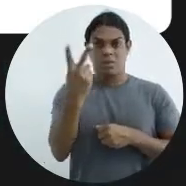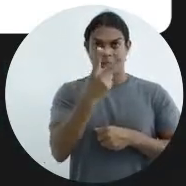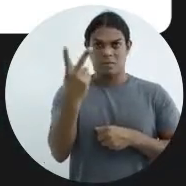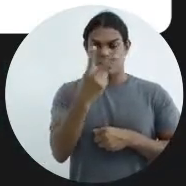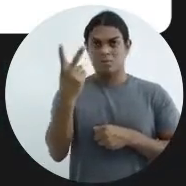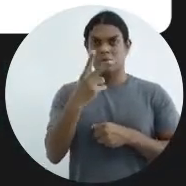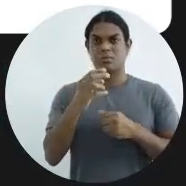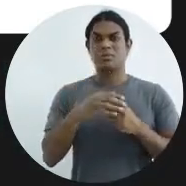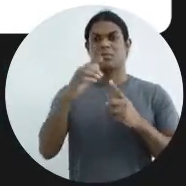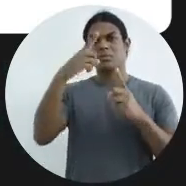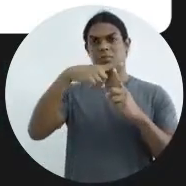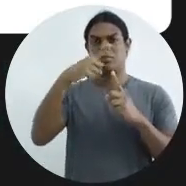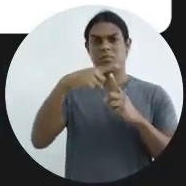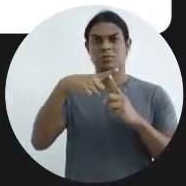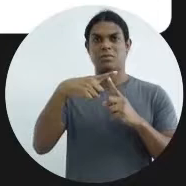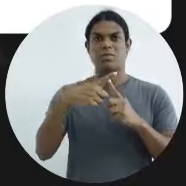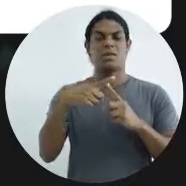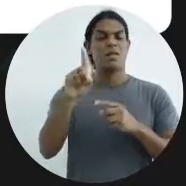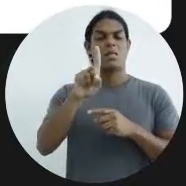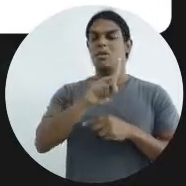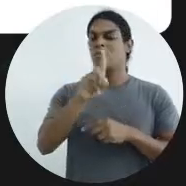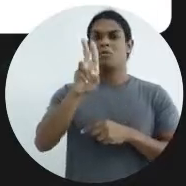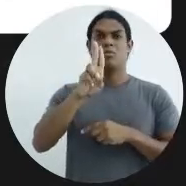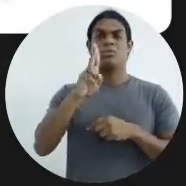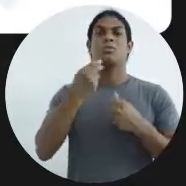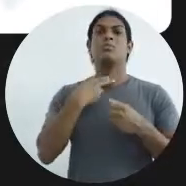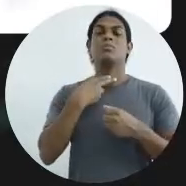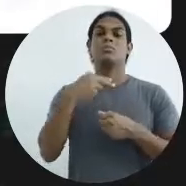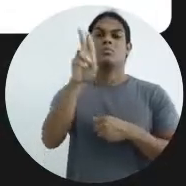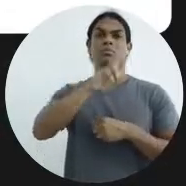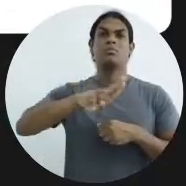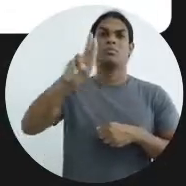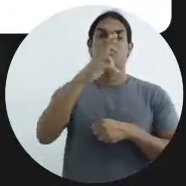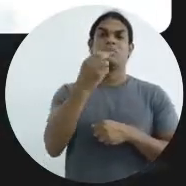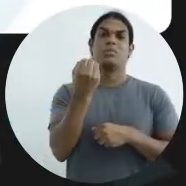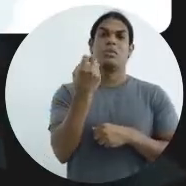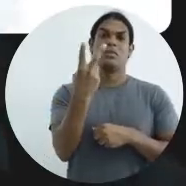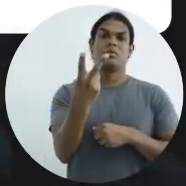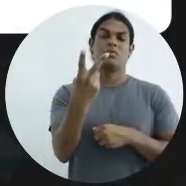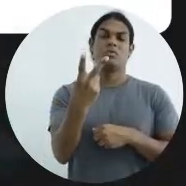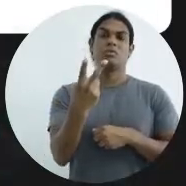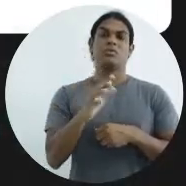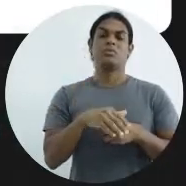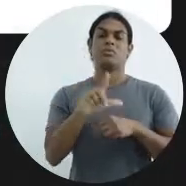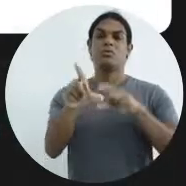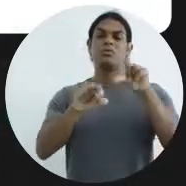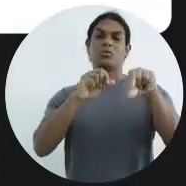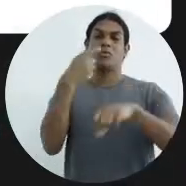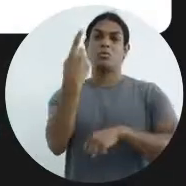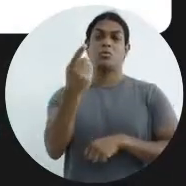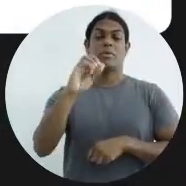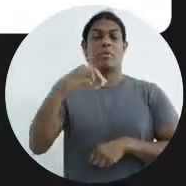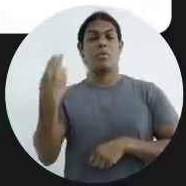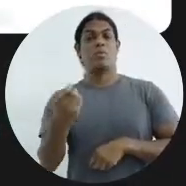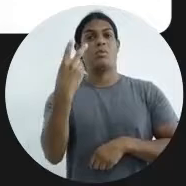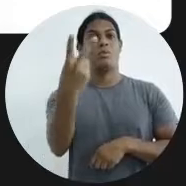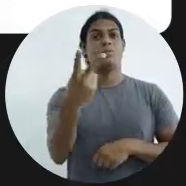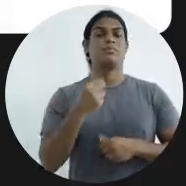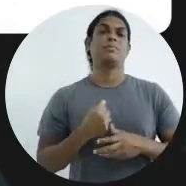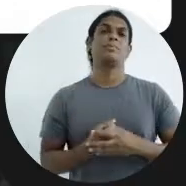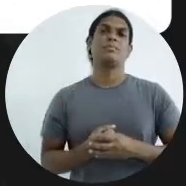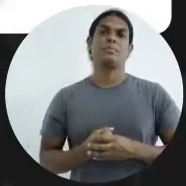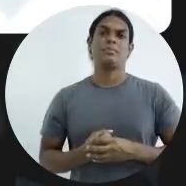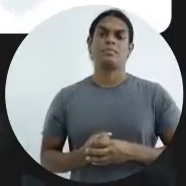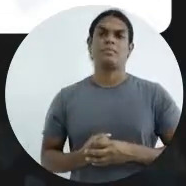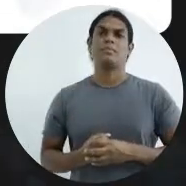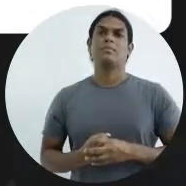Ou é uma, ou a outra. Então, você escolhe se você vai utilizar o link do Google, a primeira linha, ou se você vai usar